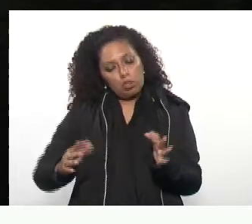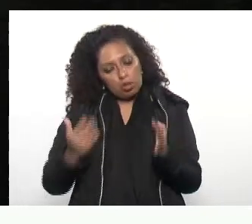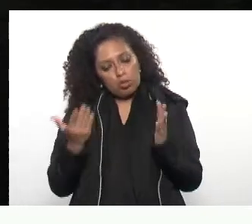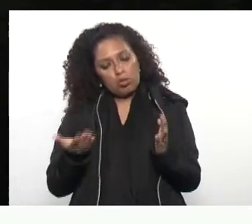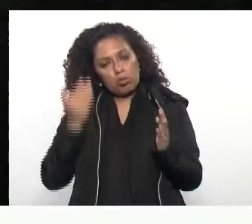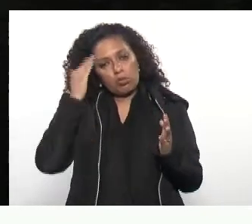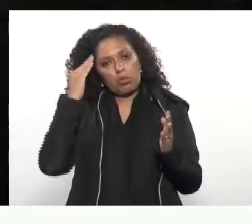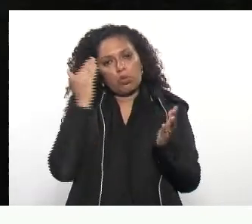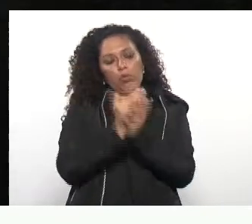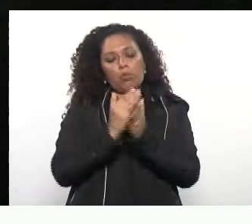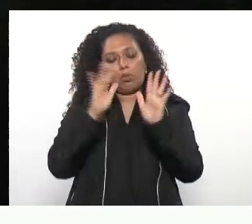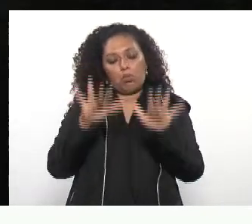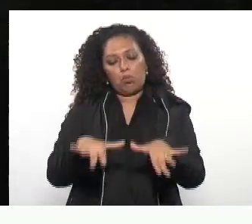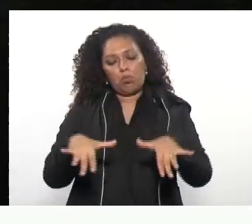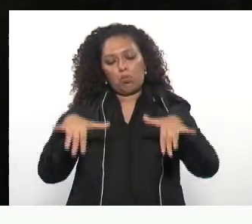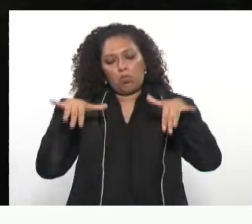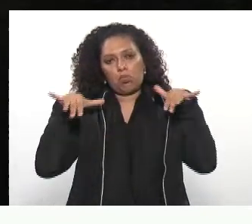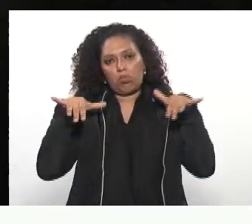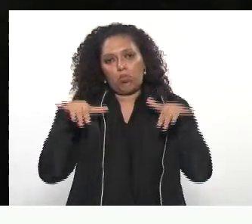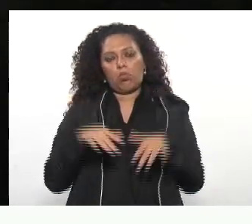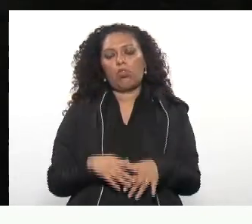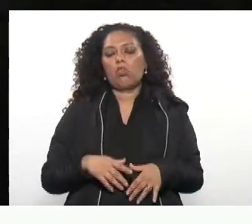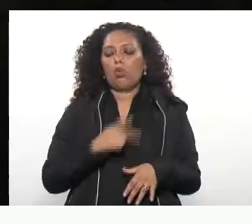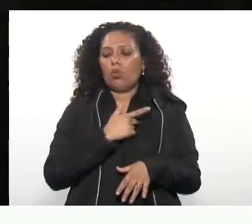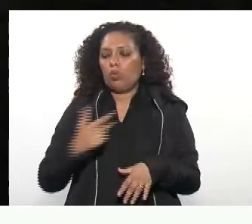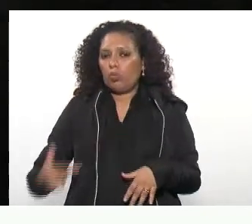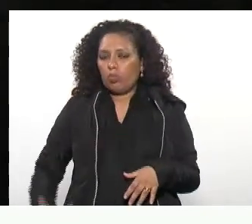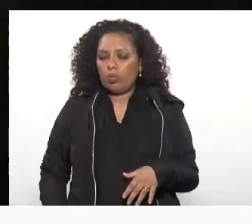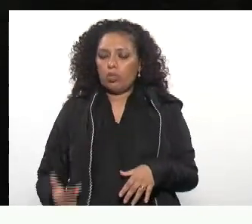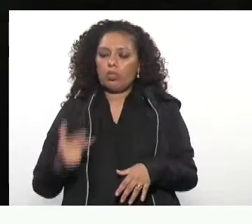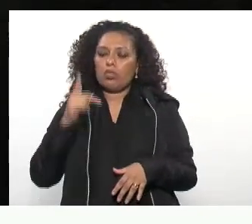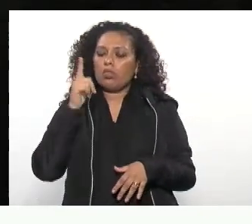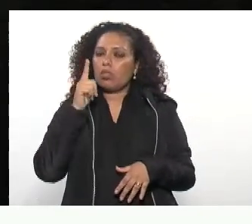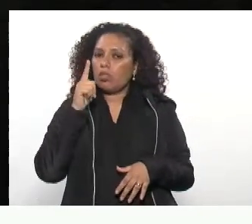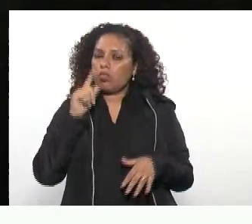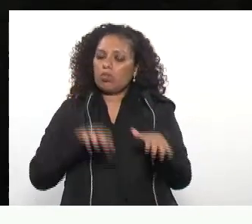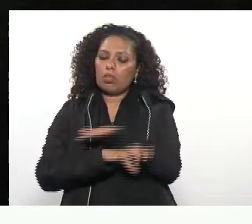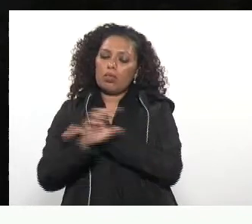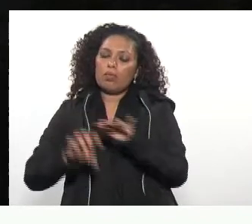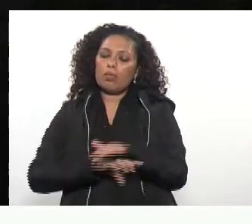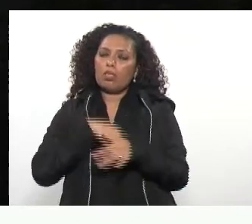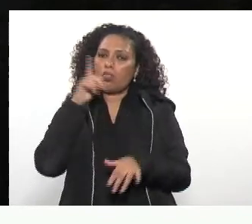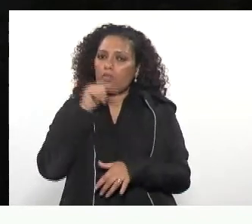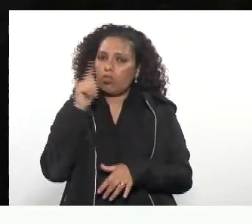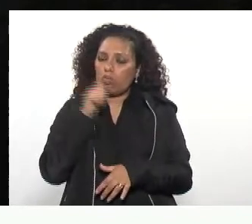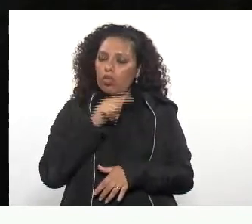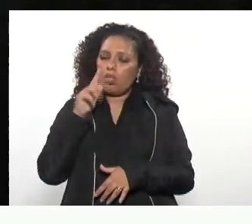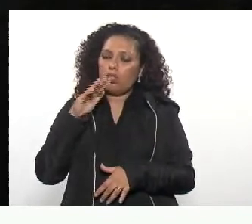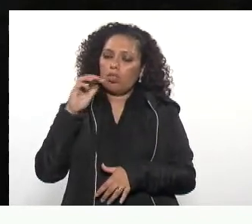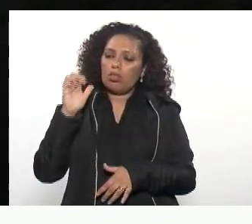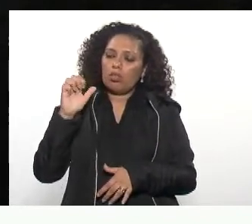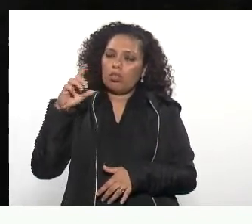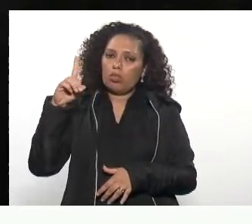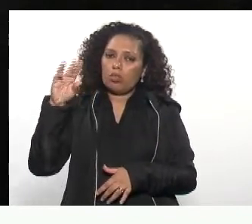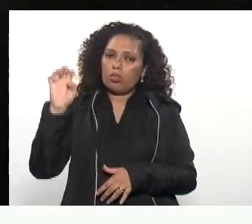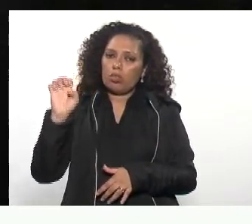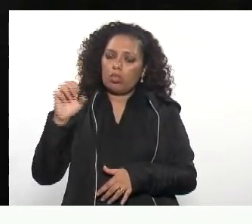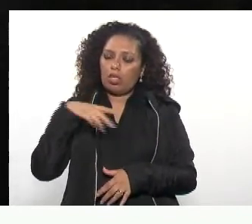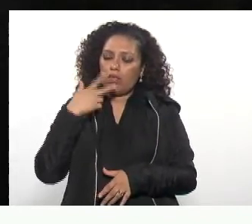plenário. O presidente da SEDAI já informou que esse processo na Genesa já está ocorrendo,